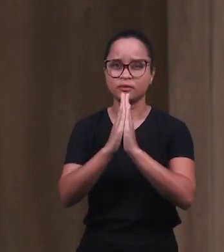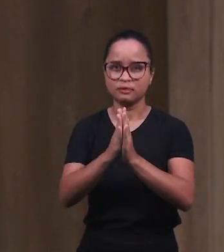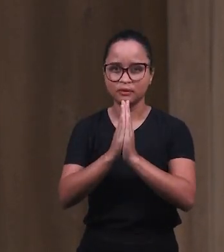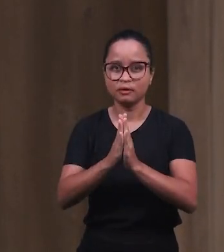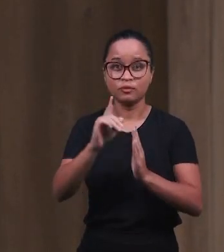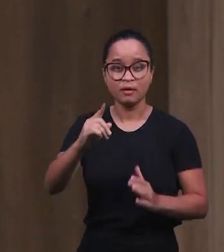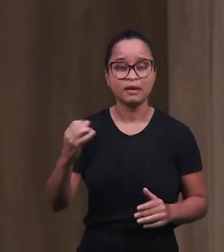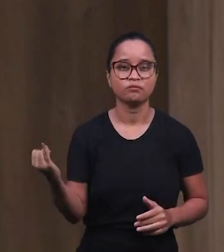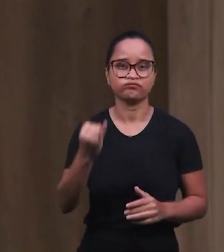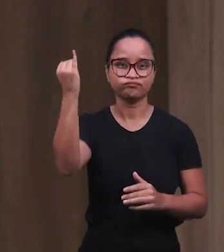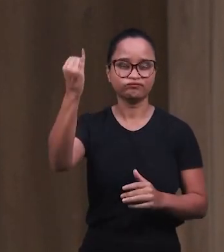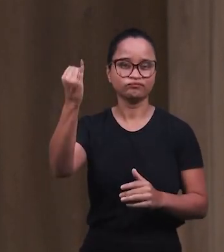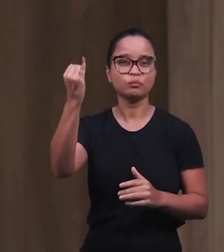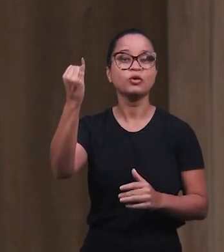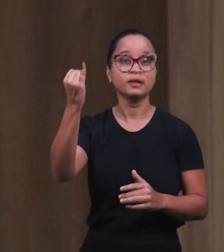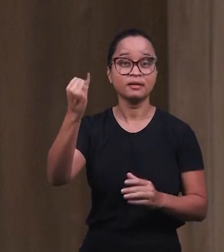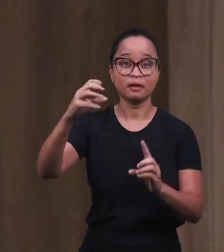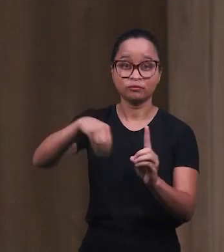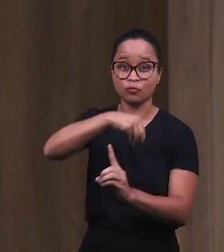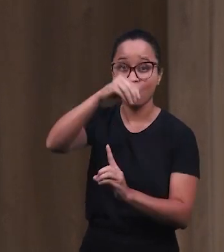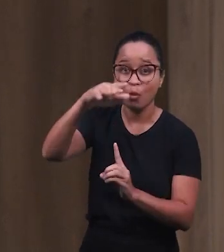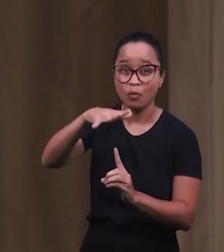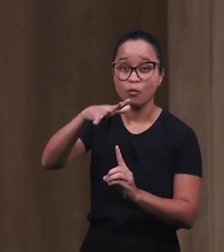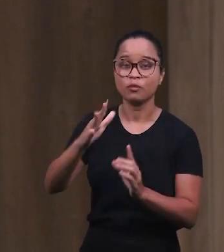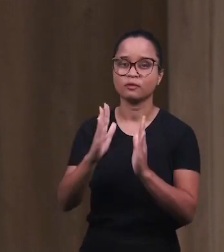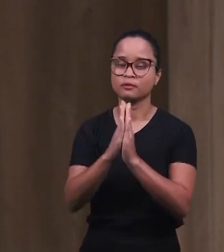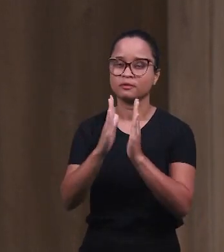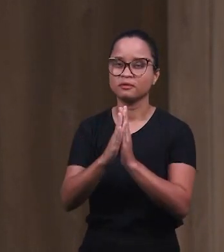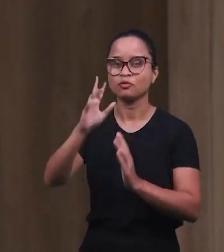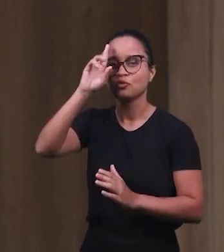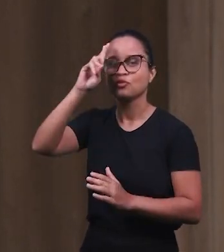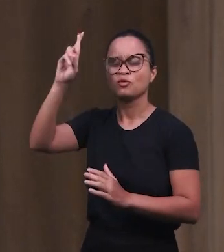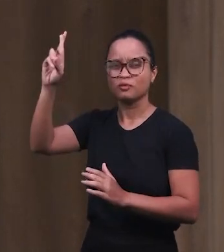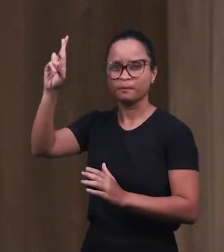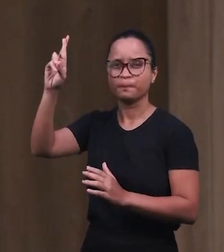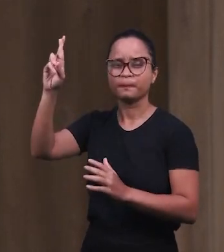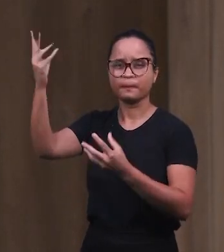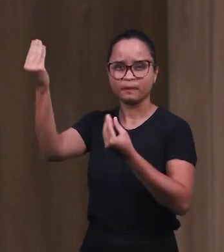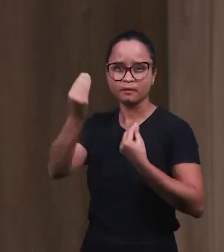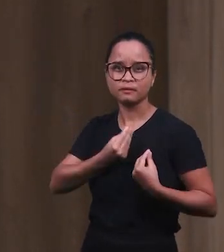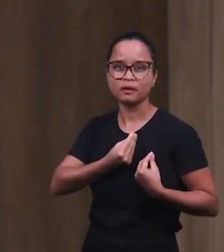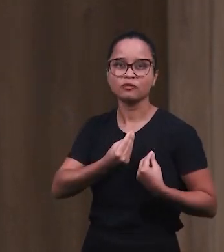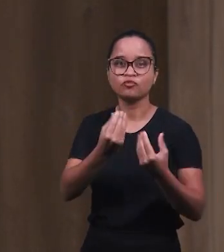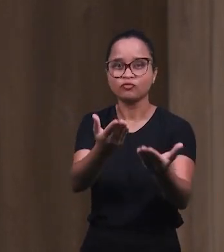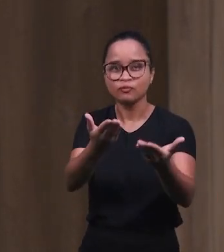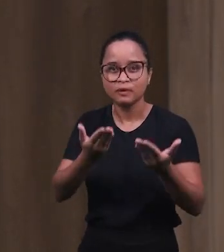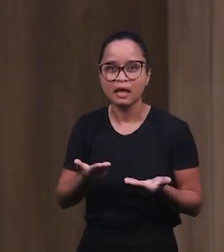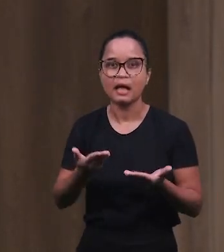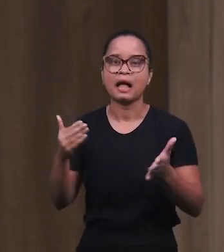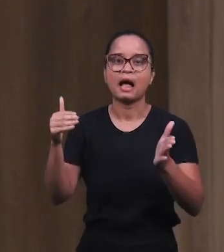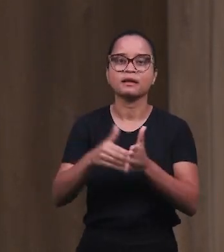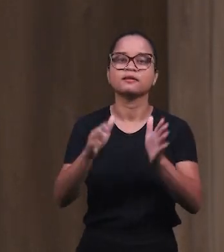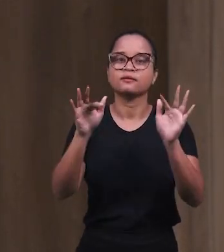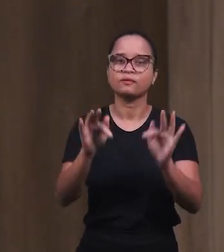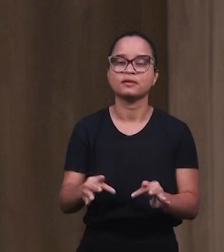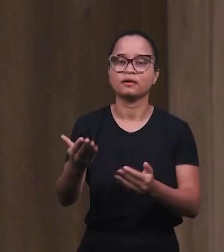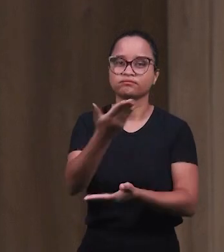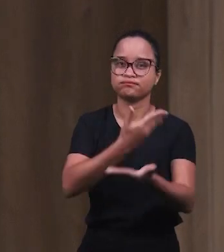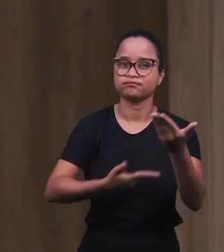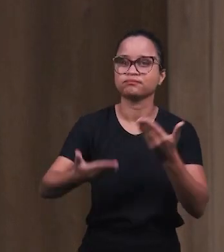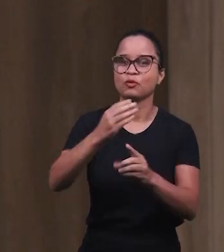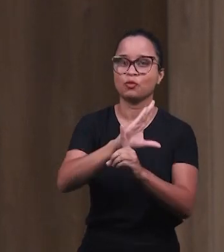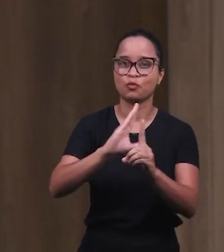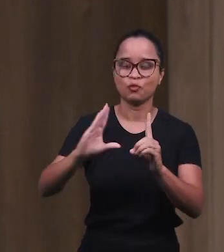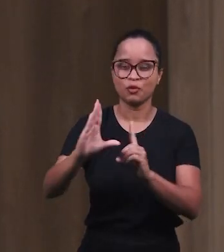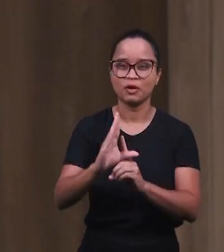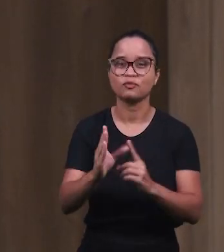experiência, desse recurso que o Senhor Deus tem colocado à nossa disposição. Eu te convido a ficar até o fim, eu te convido a participar desse